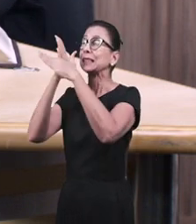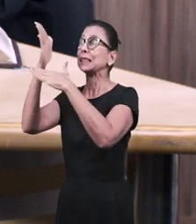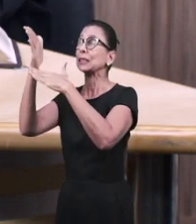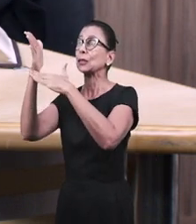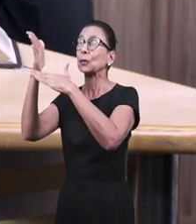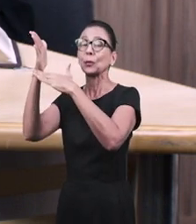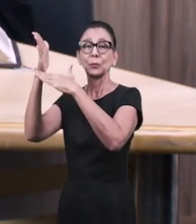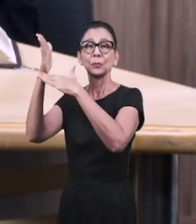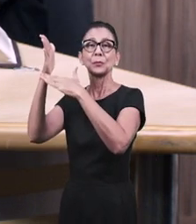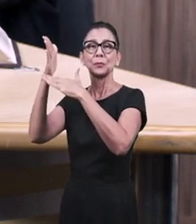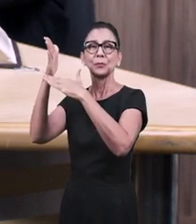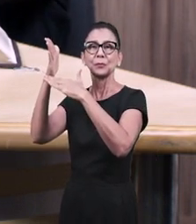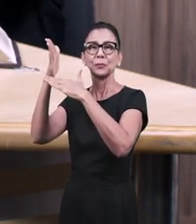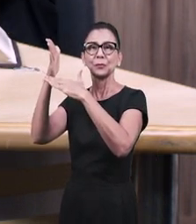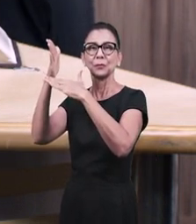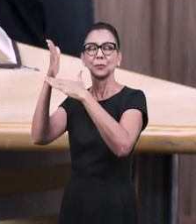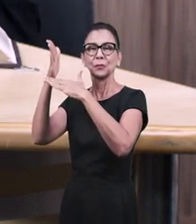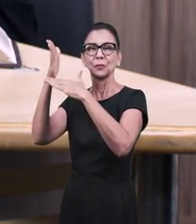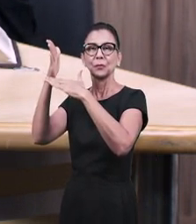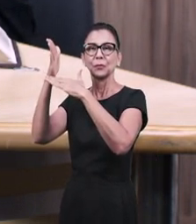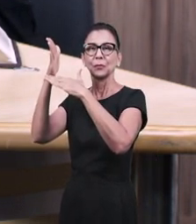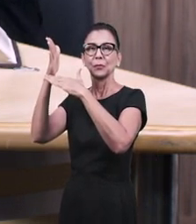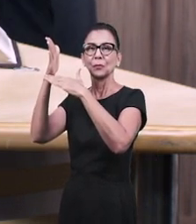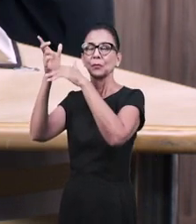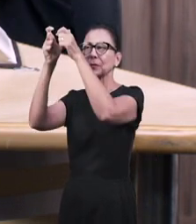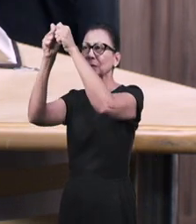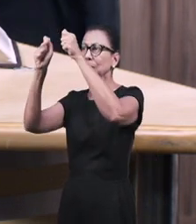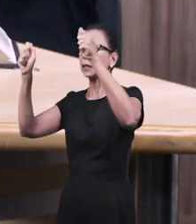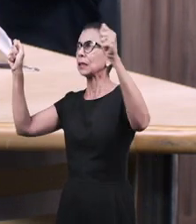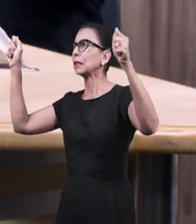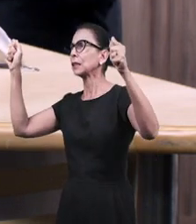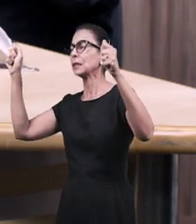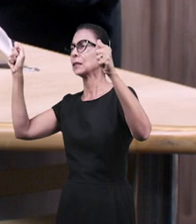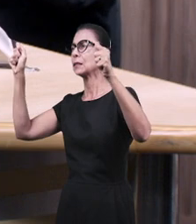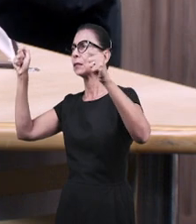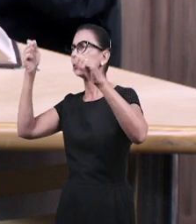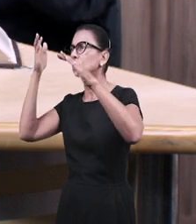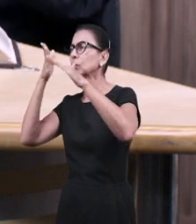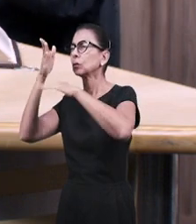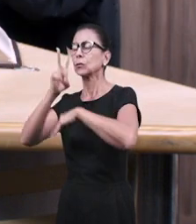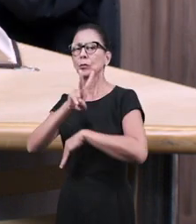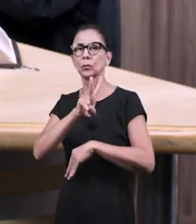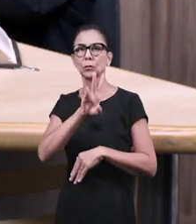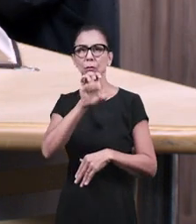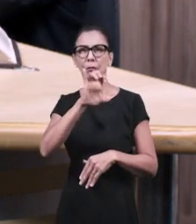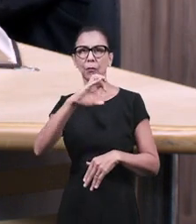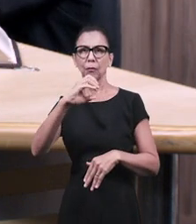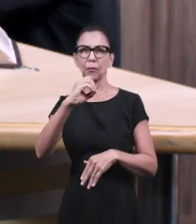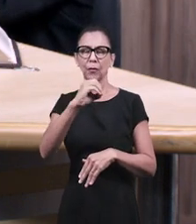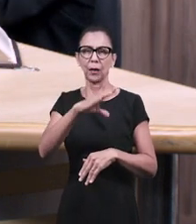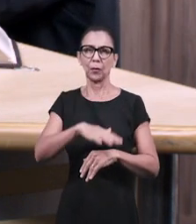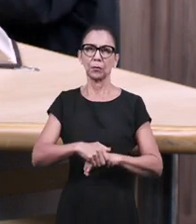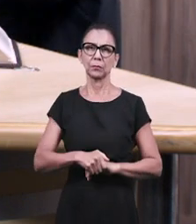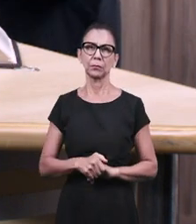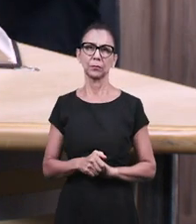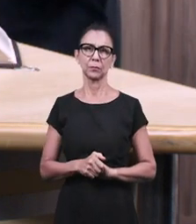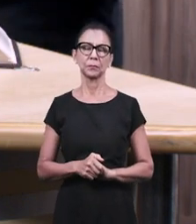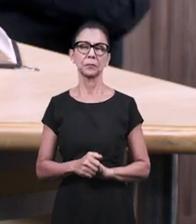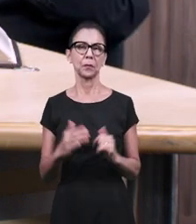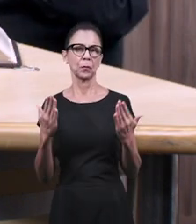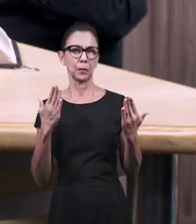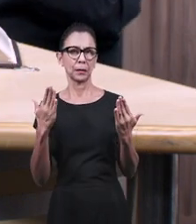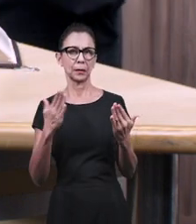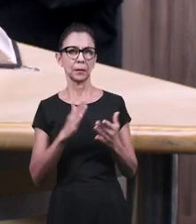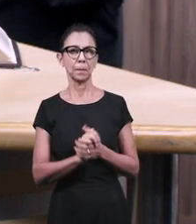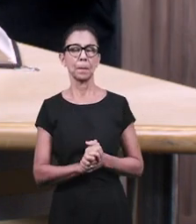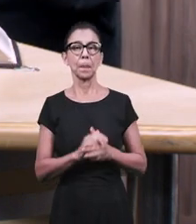Ele entrou além do véu, porque ele entrou à eternidade de Deus. Por isso que ele estava... É tudo de maneira simbólica, né? Figurada, né? Ele estava com